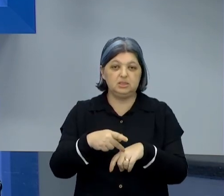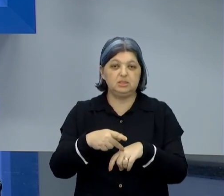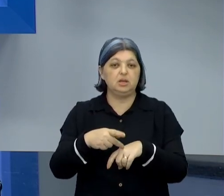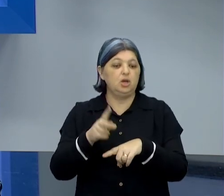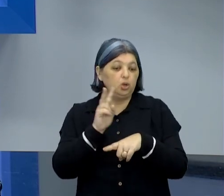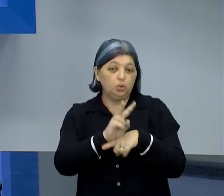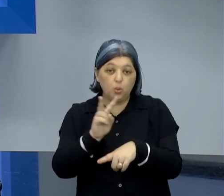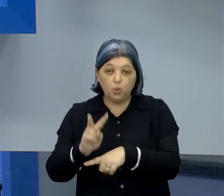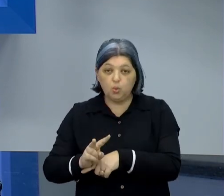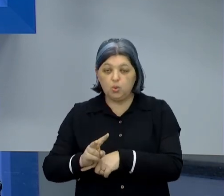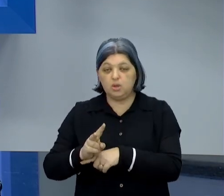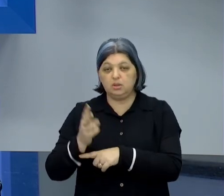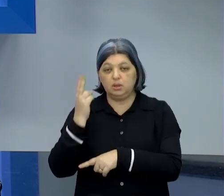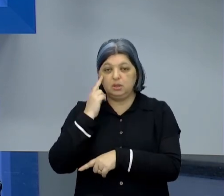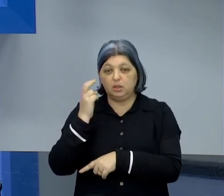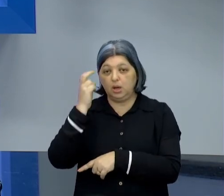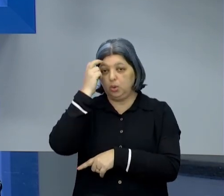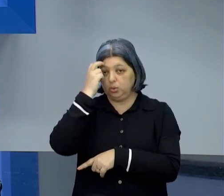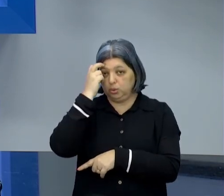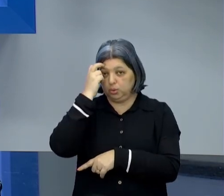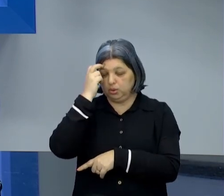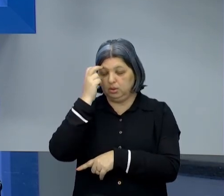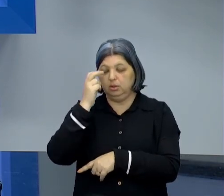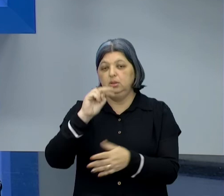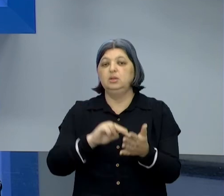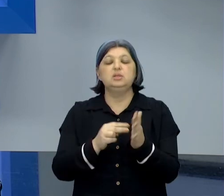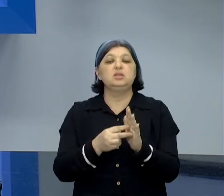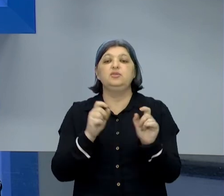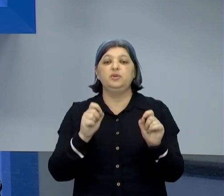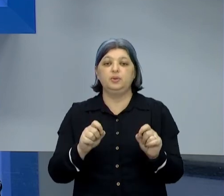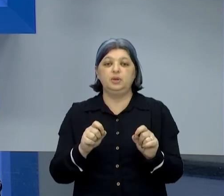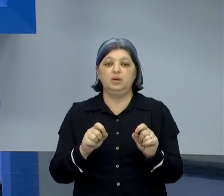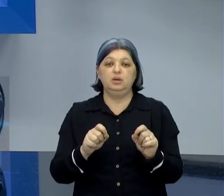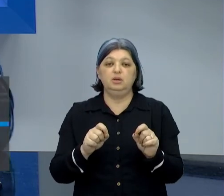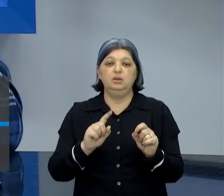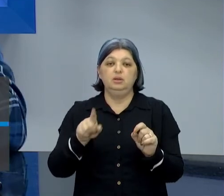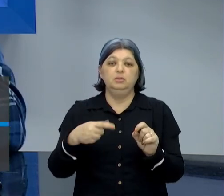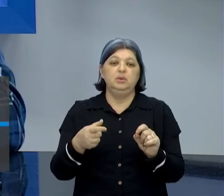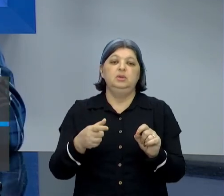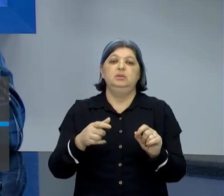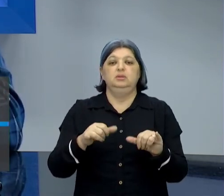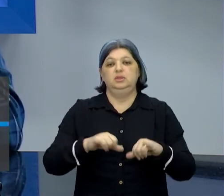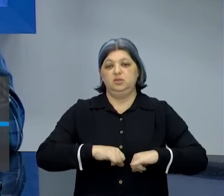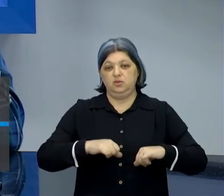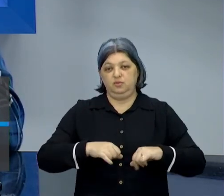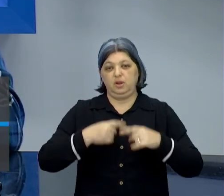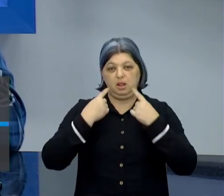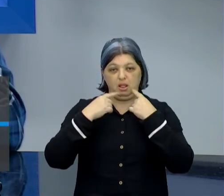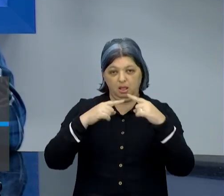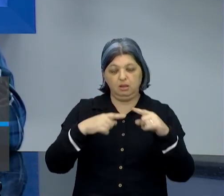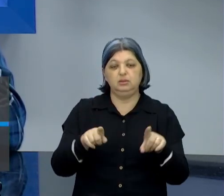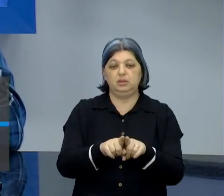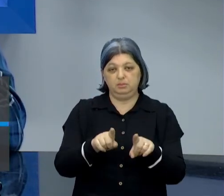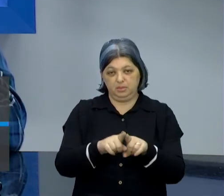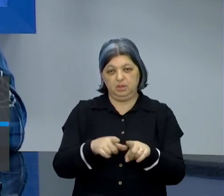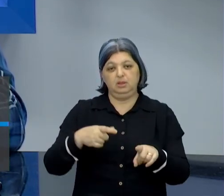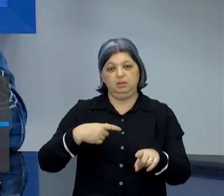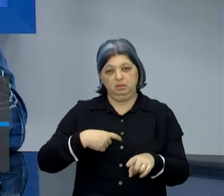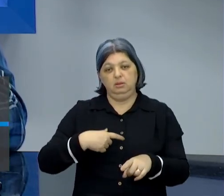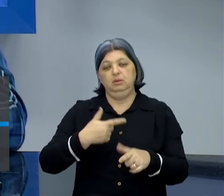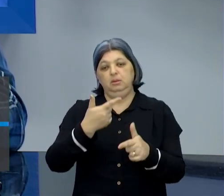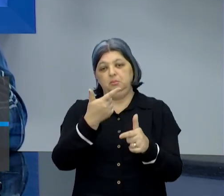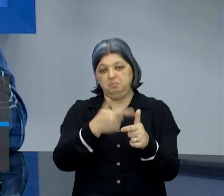cultura material, ele está fadado aí a sofrer várias críticas e ter várias crises, né?